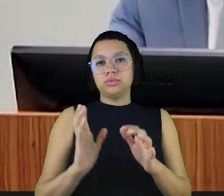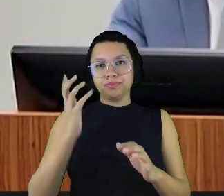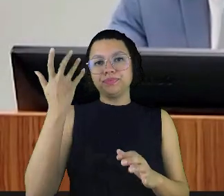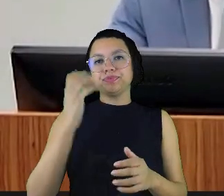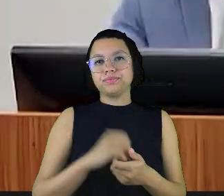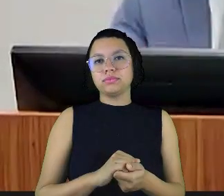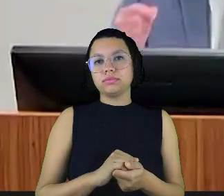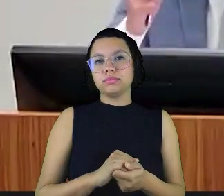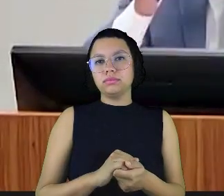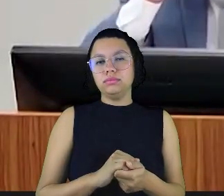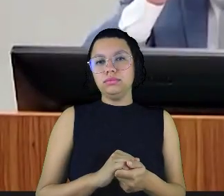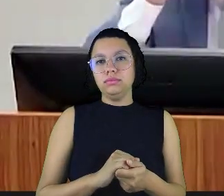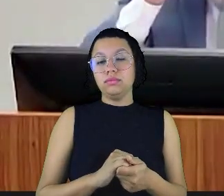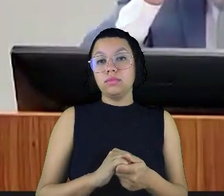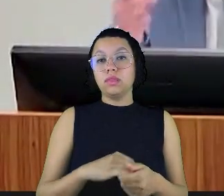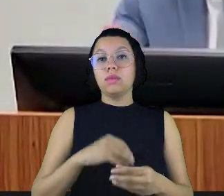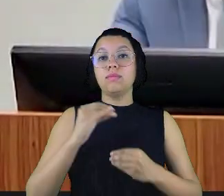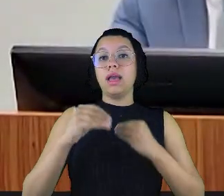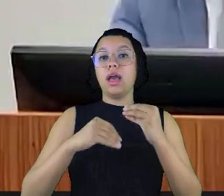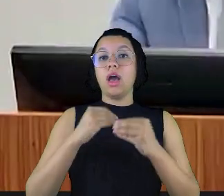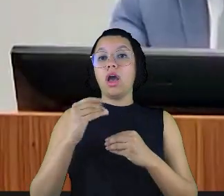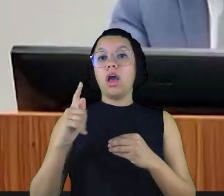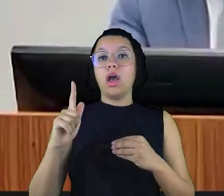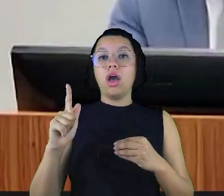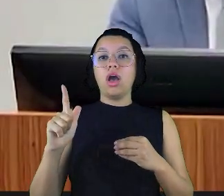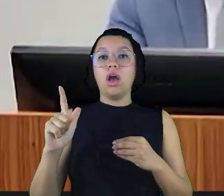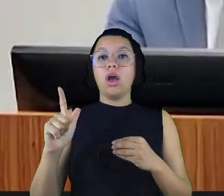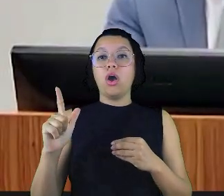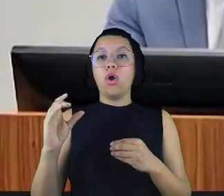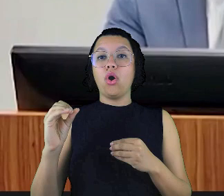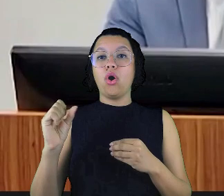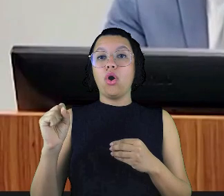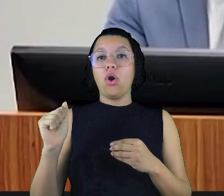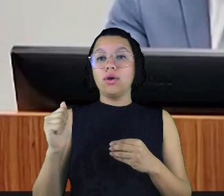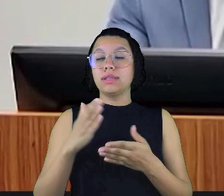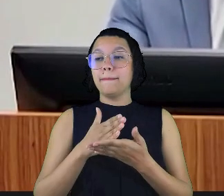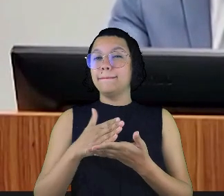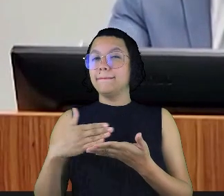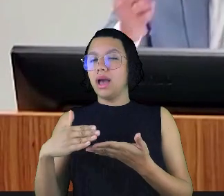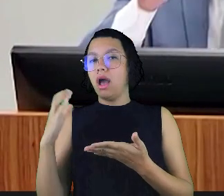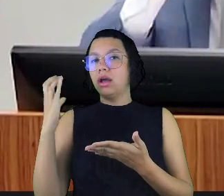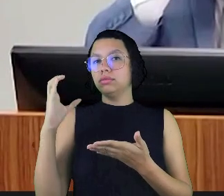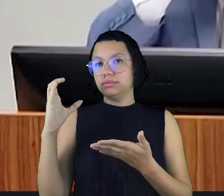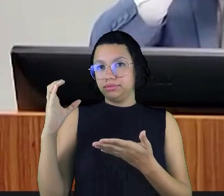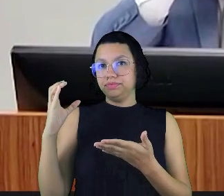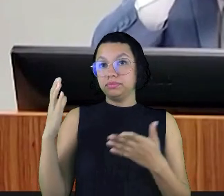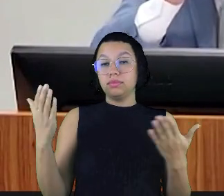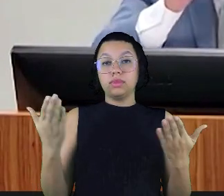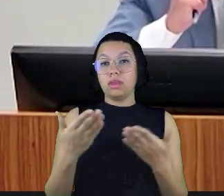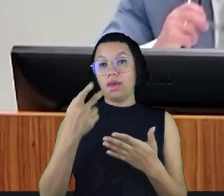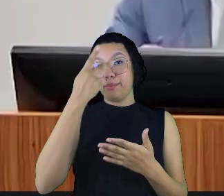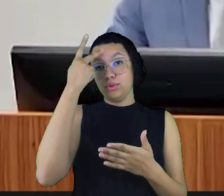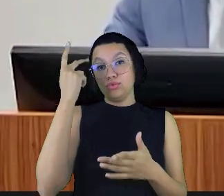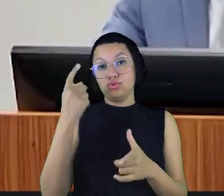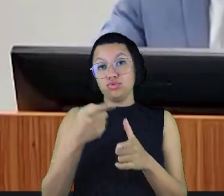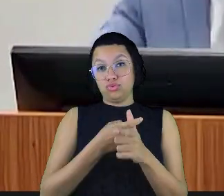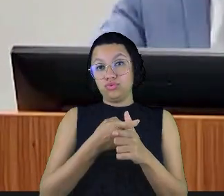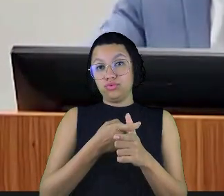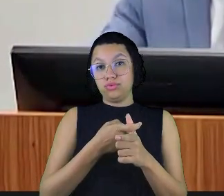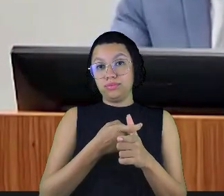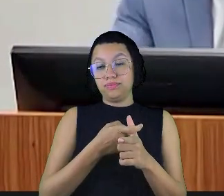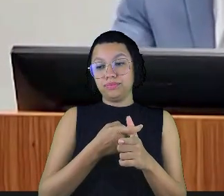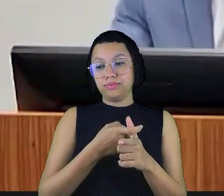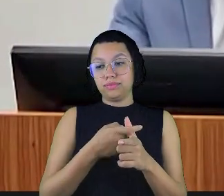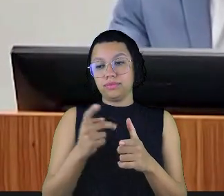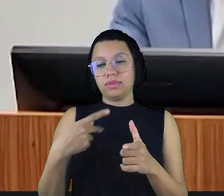glosa de parte do crédito. Agora, os contribuintes, infelizmente, né, a gente tem que